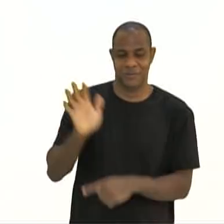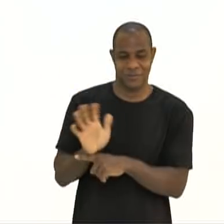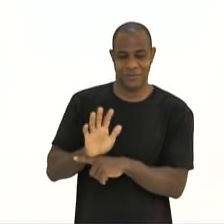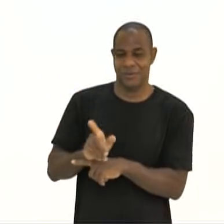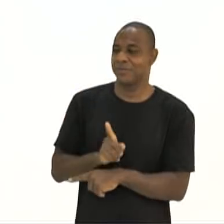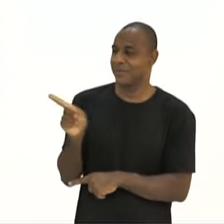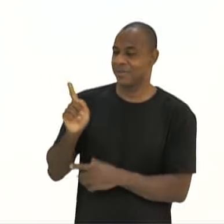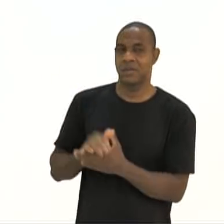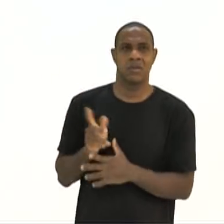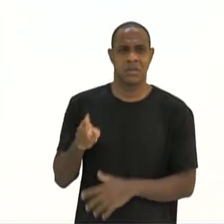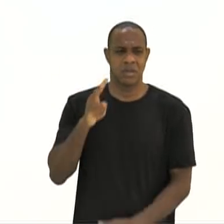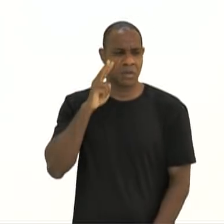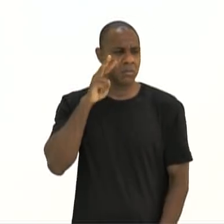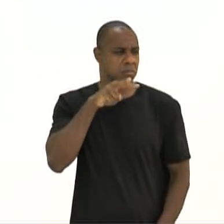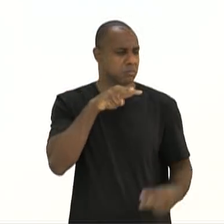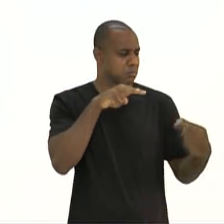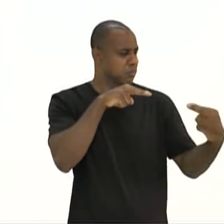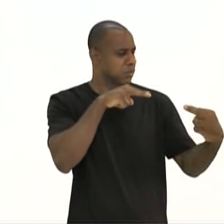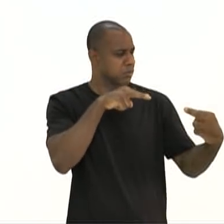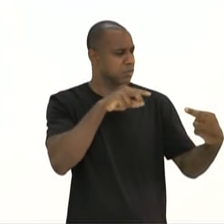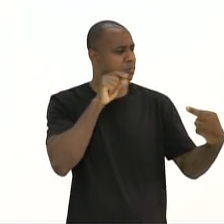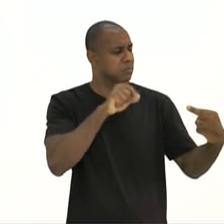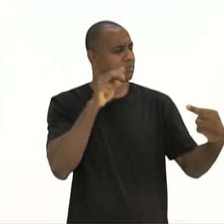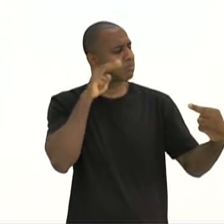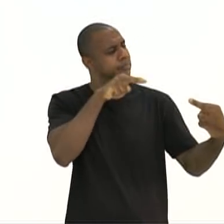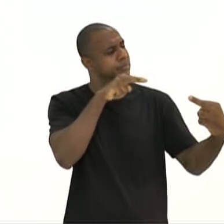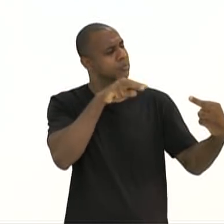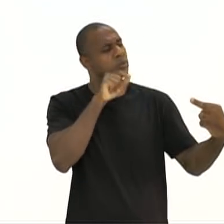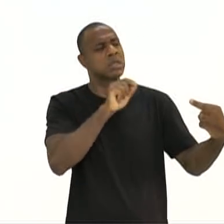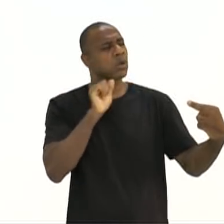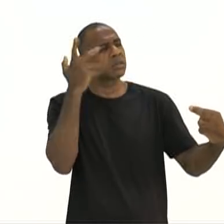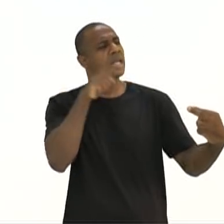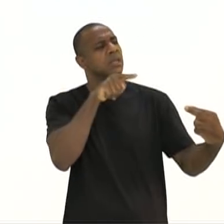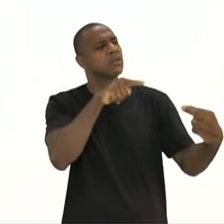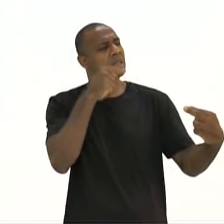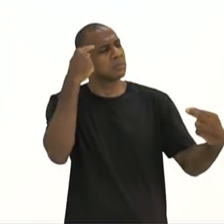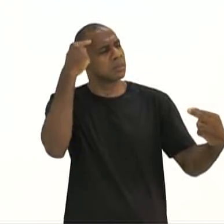olhou para uma pessoa e se perguntou o que passa na cabeça dela?